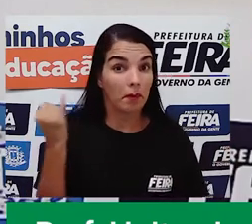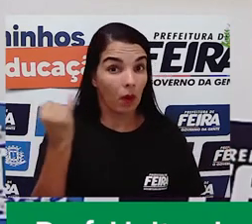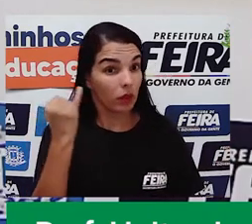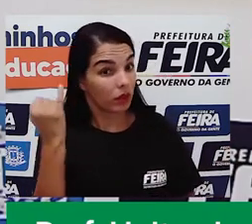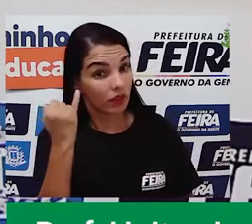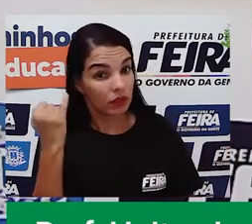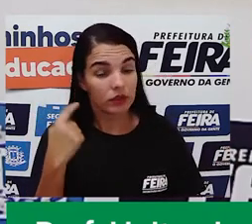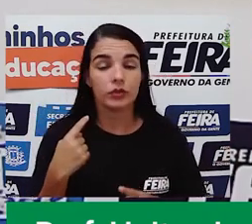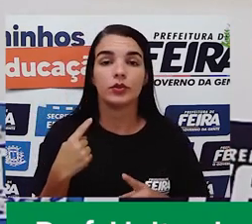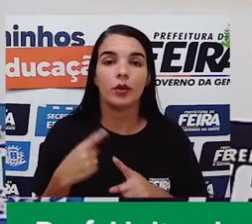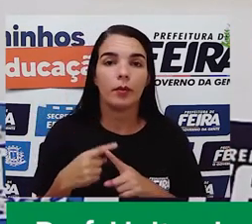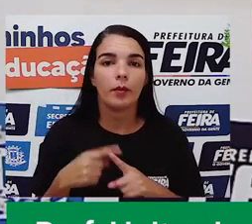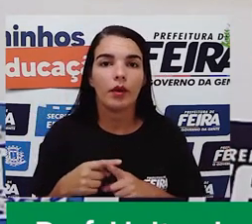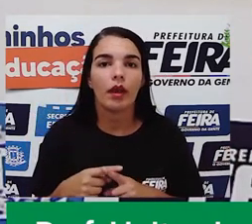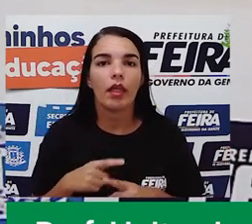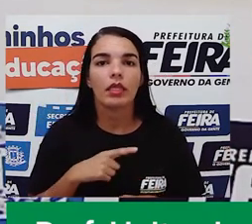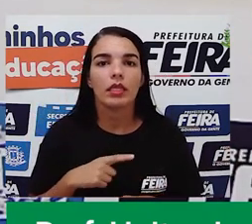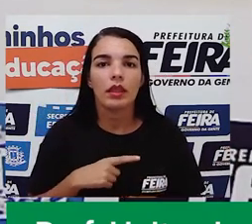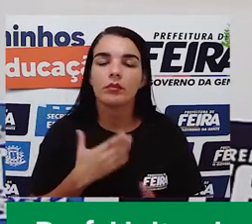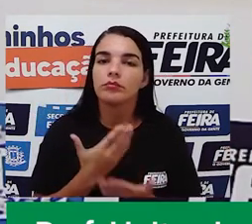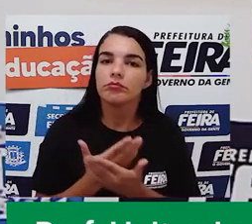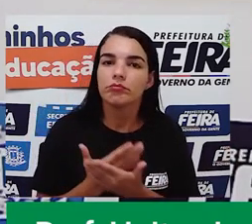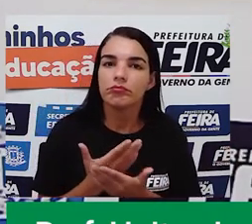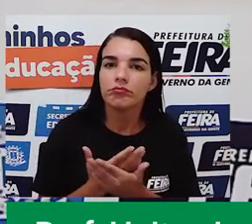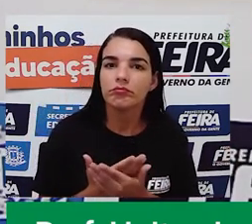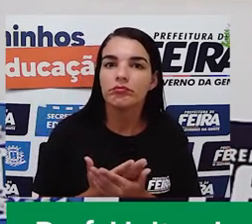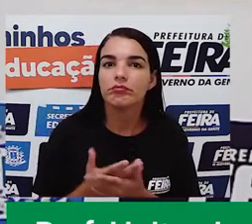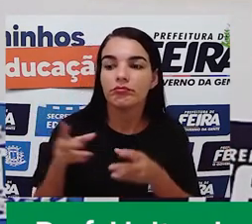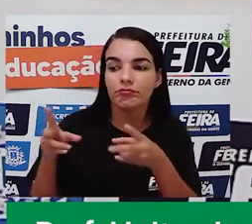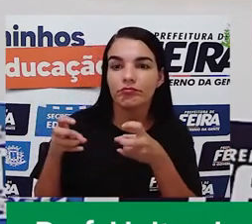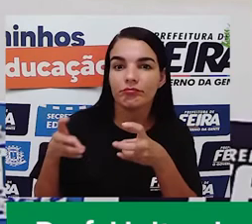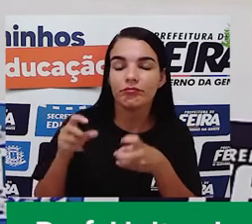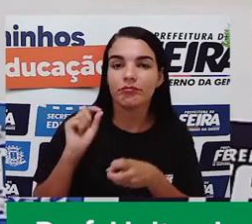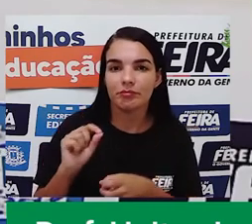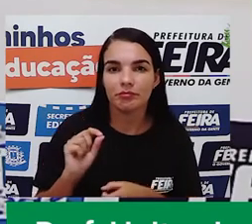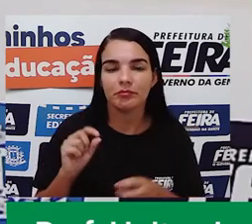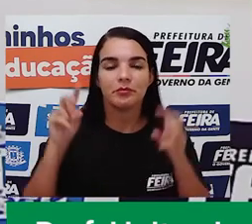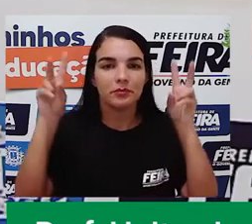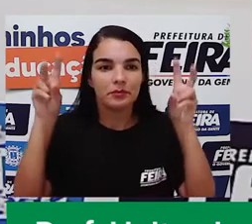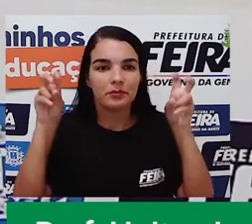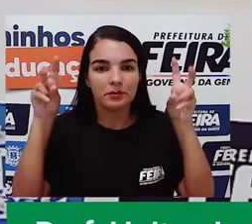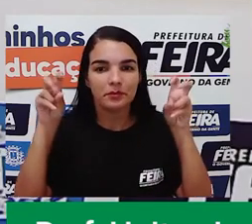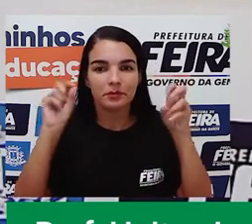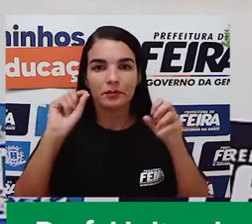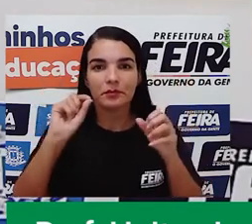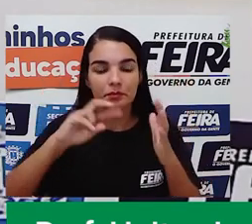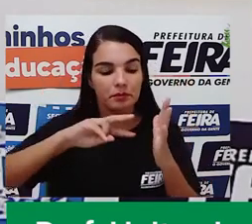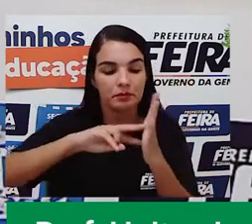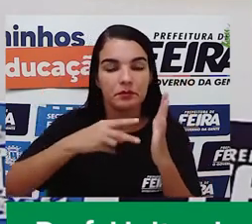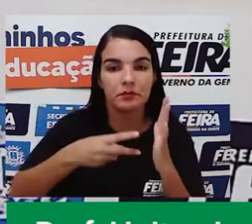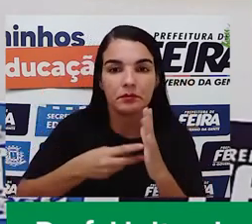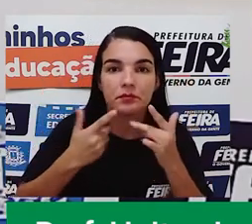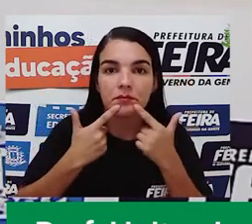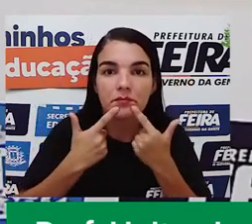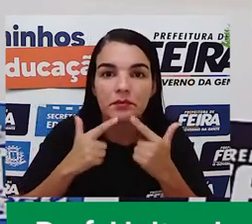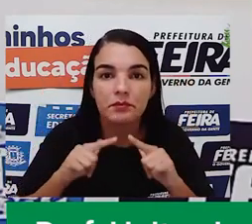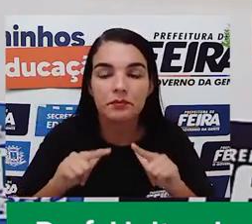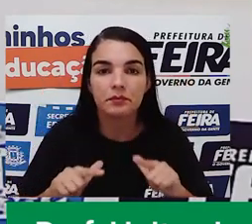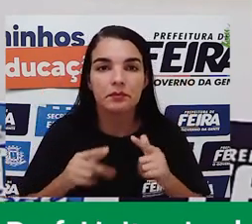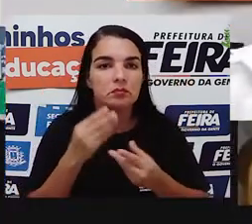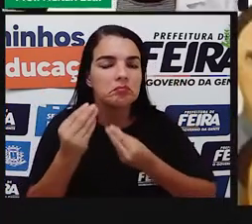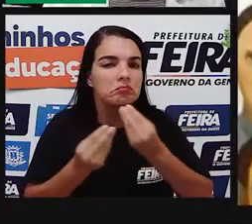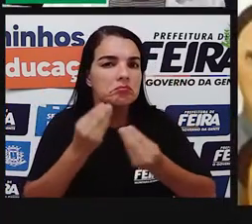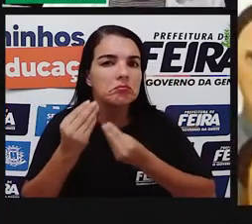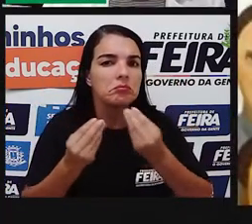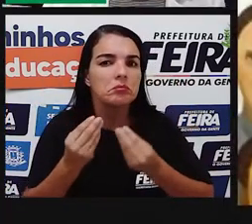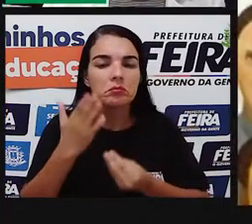que vamos dar uma aula interessante. E o que é que nós vamos aprender? Identificar as variantes linguísticas, valorizando-as